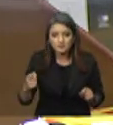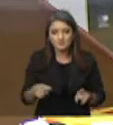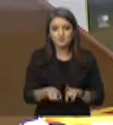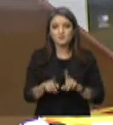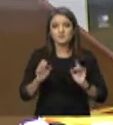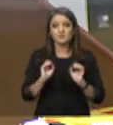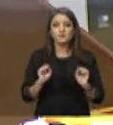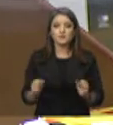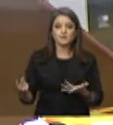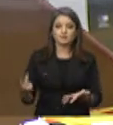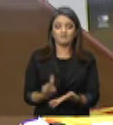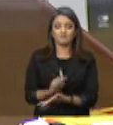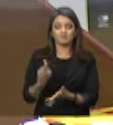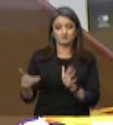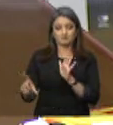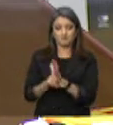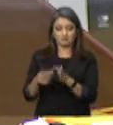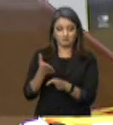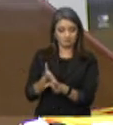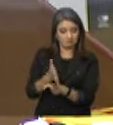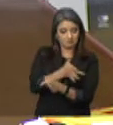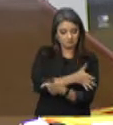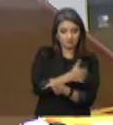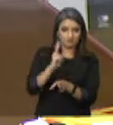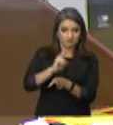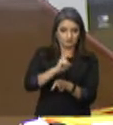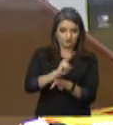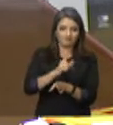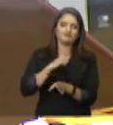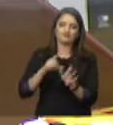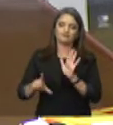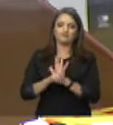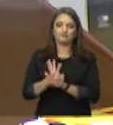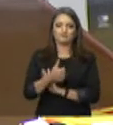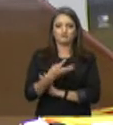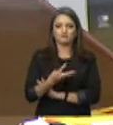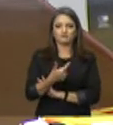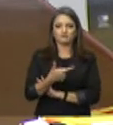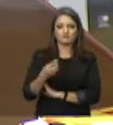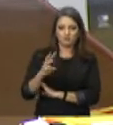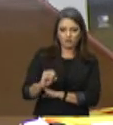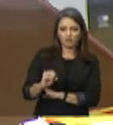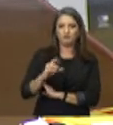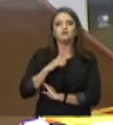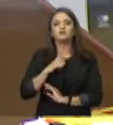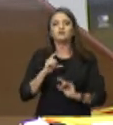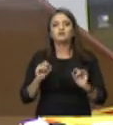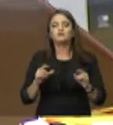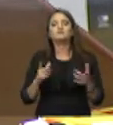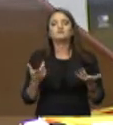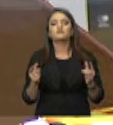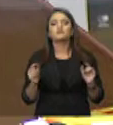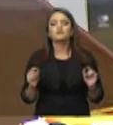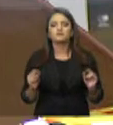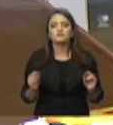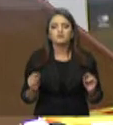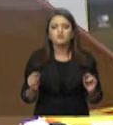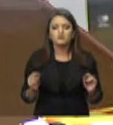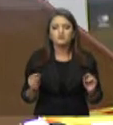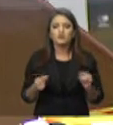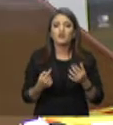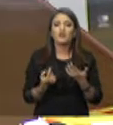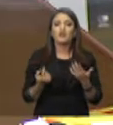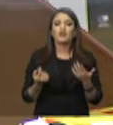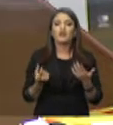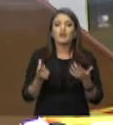se a questão da possível retroatividade da lei 14230 de 2021 surge então a questão de